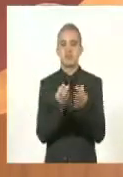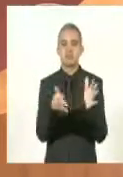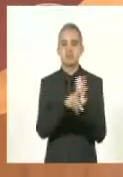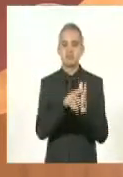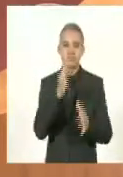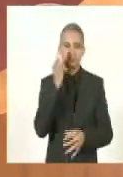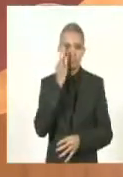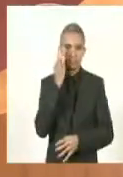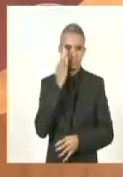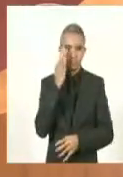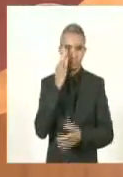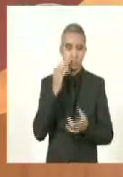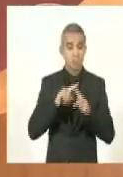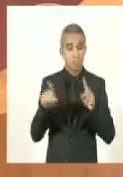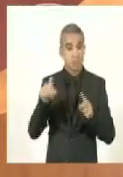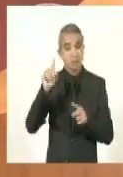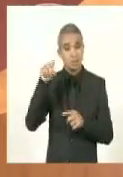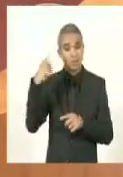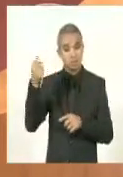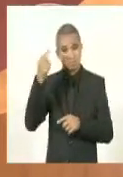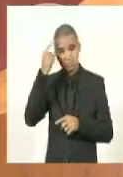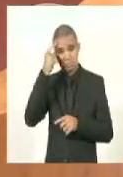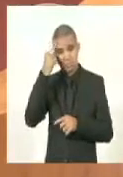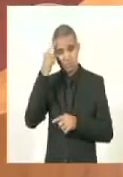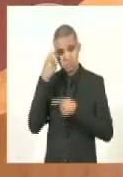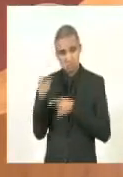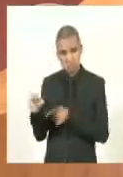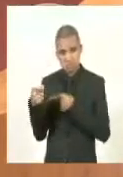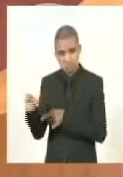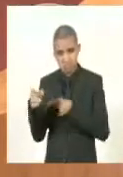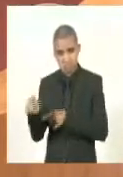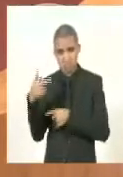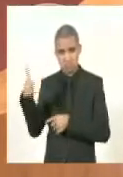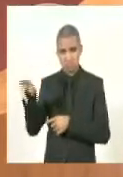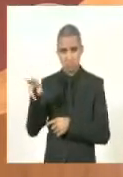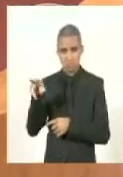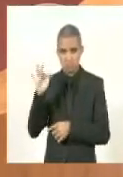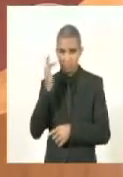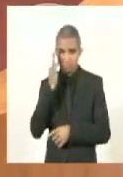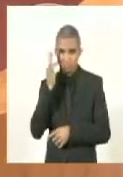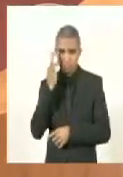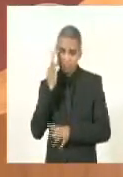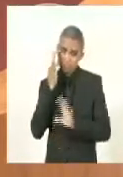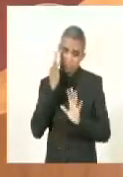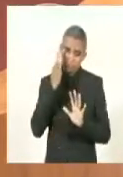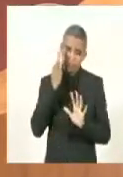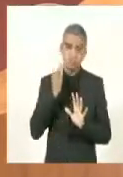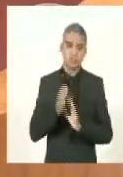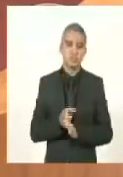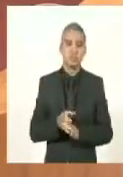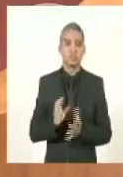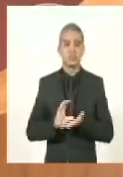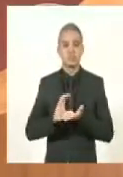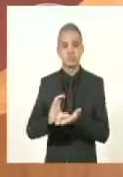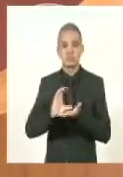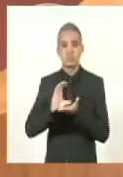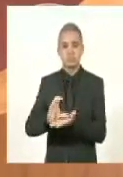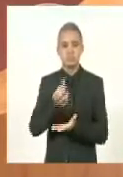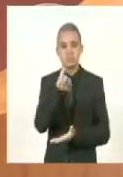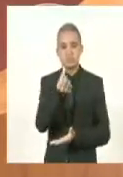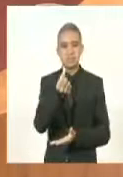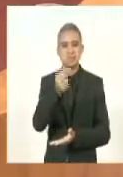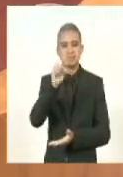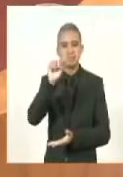Flávio Dino acha que a gente está perseguindo o irmão dele. Pagamento de jetões que chegam a cerca de R$ 6.000 por reunião dos